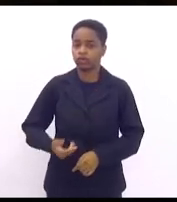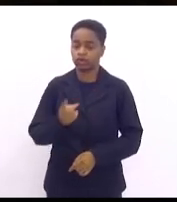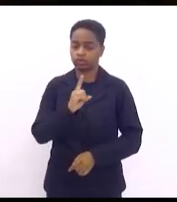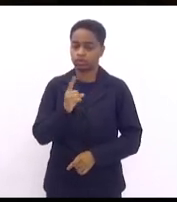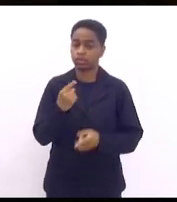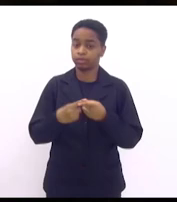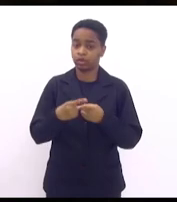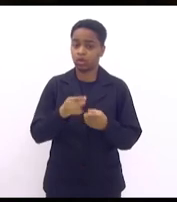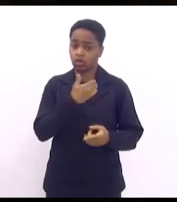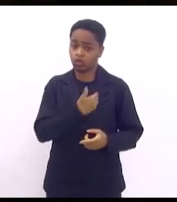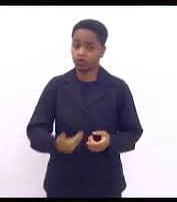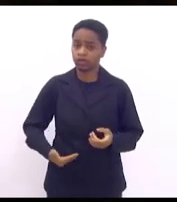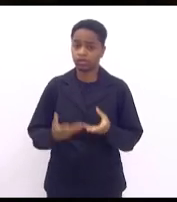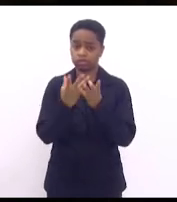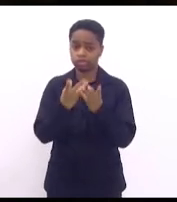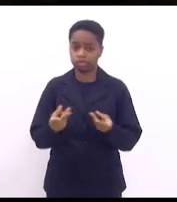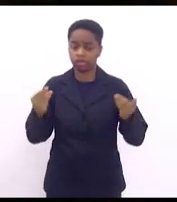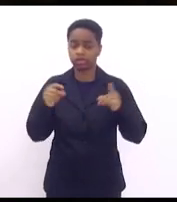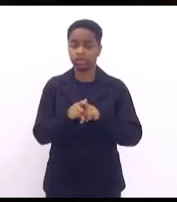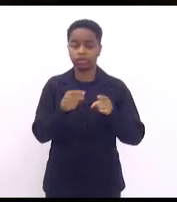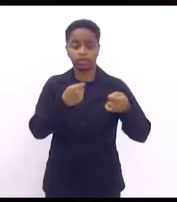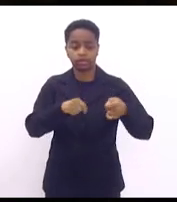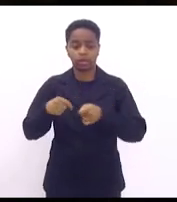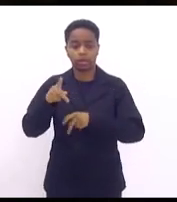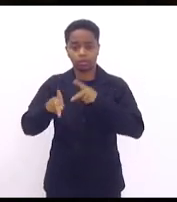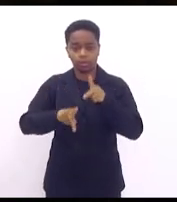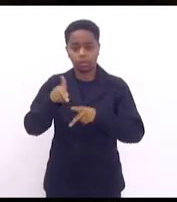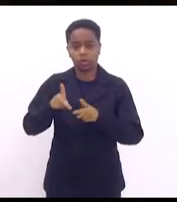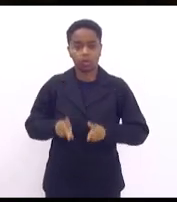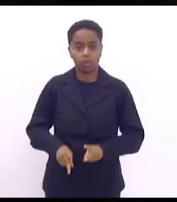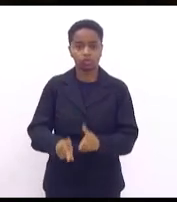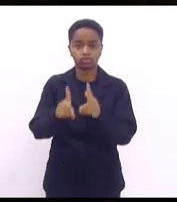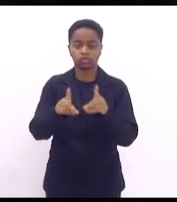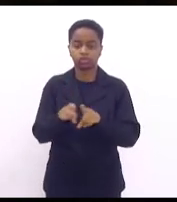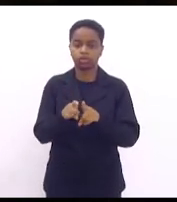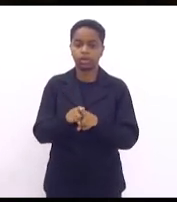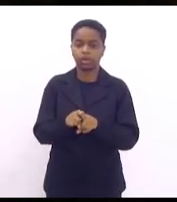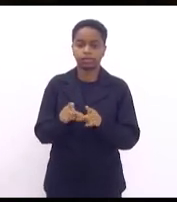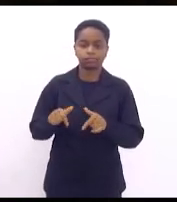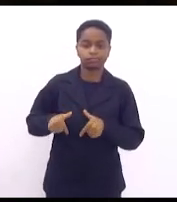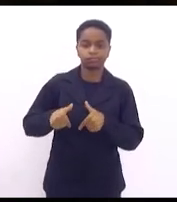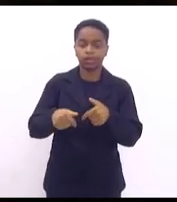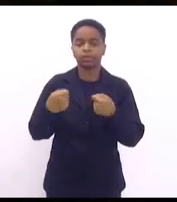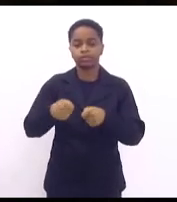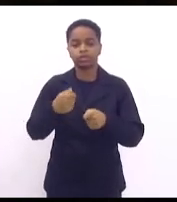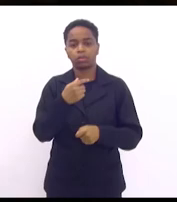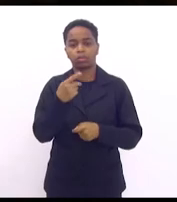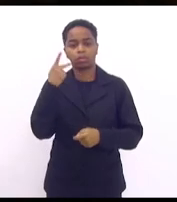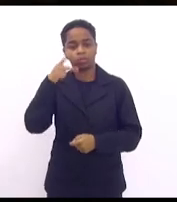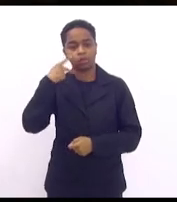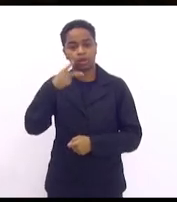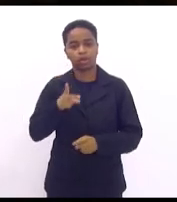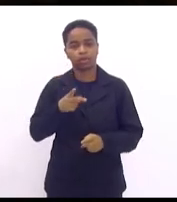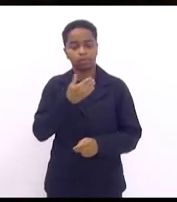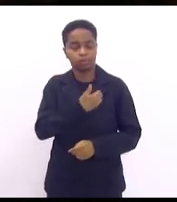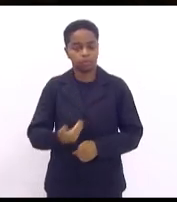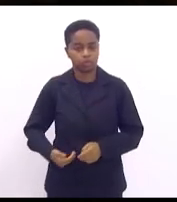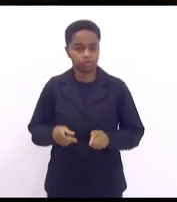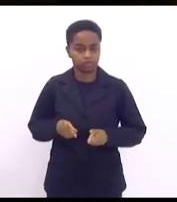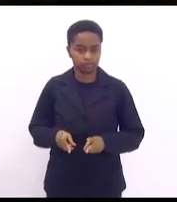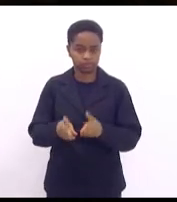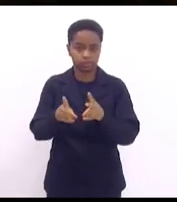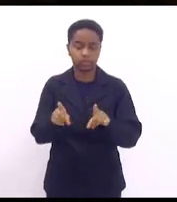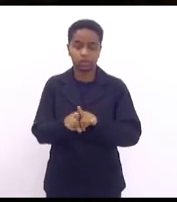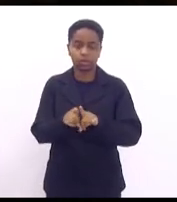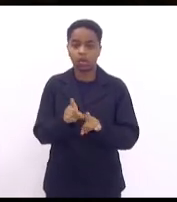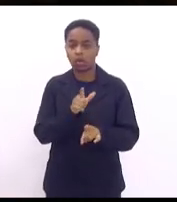Governos passam, as demandas da população ficam, as urgências por políticas públicas são permanentes. Uma outra premissa